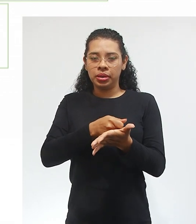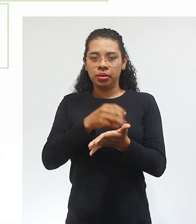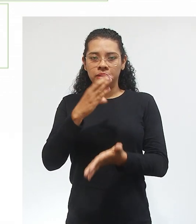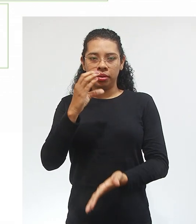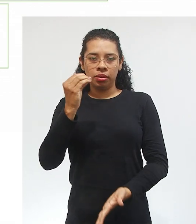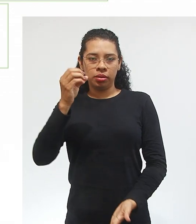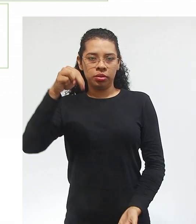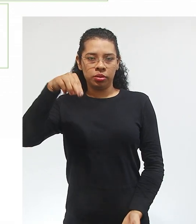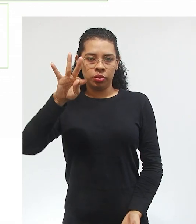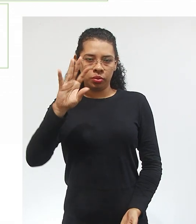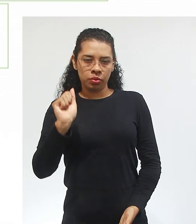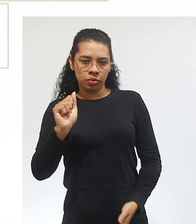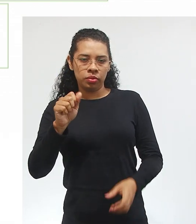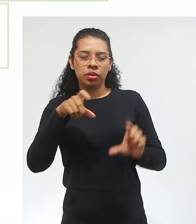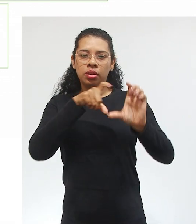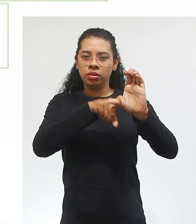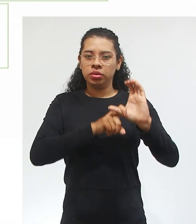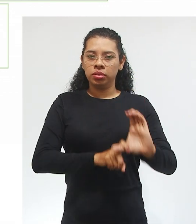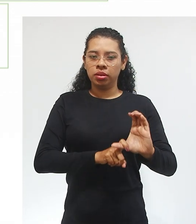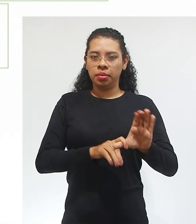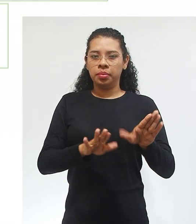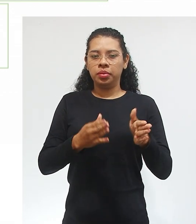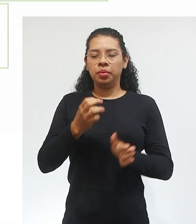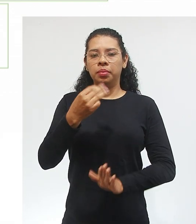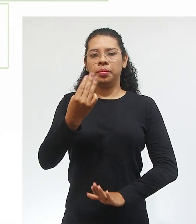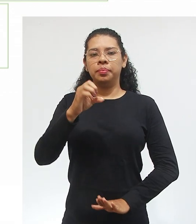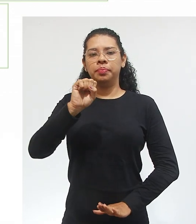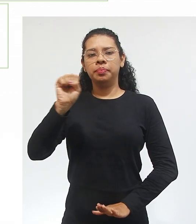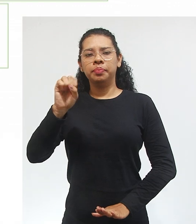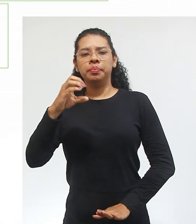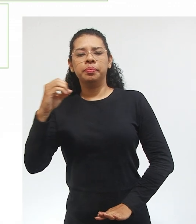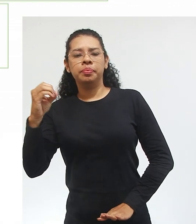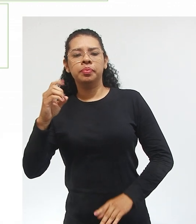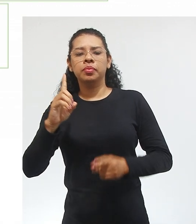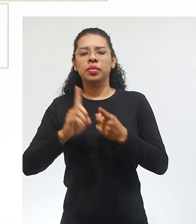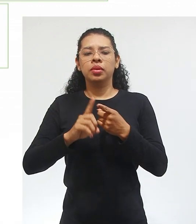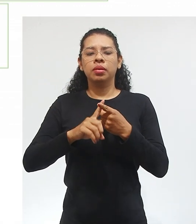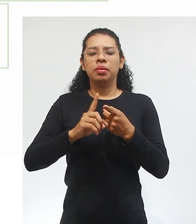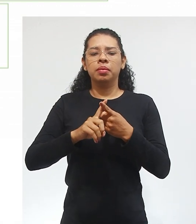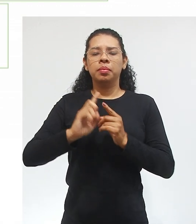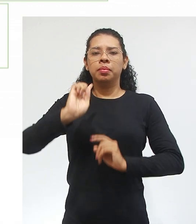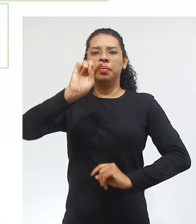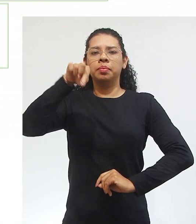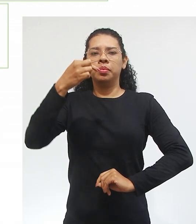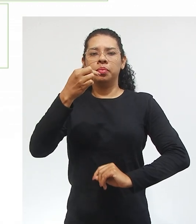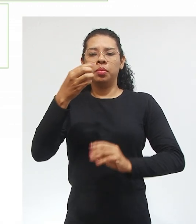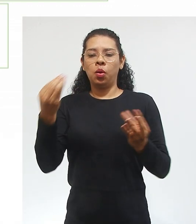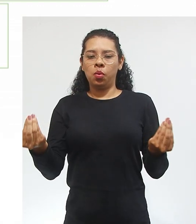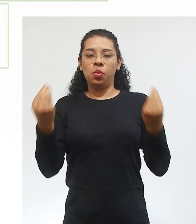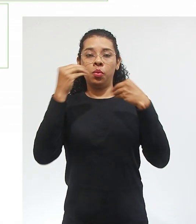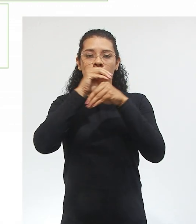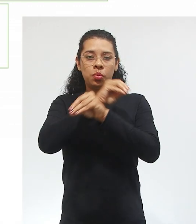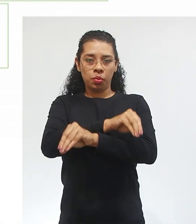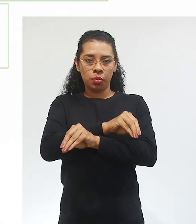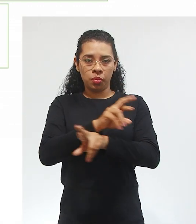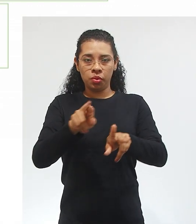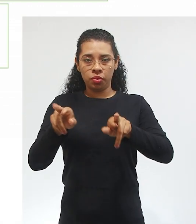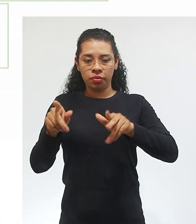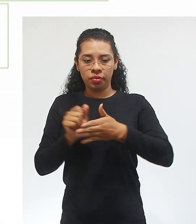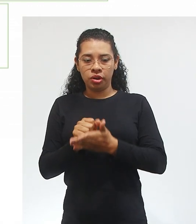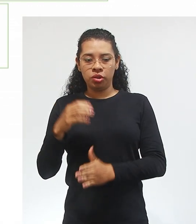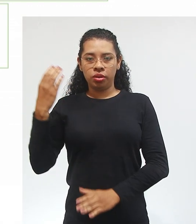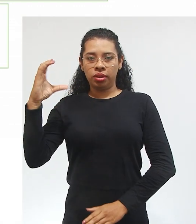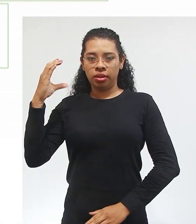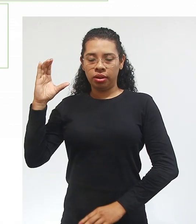dessa conta. Então, se foi 3.000, eu vou lançar aqui. Contas a pagar, eu vou lançar ao contrário, tá vendo que ela tá aqui